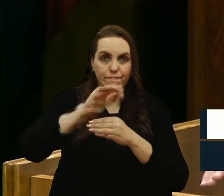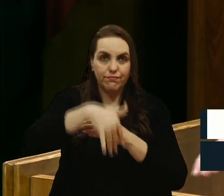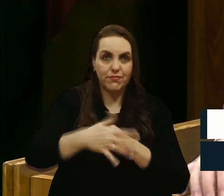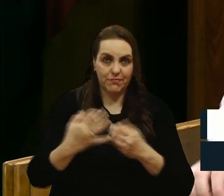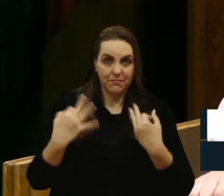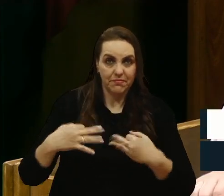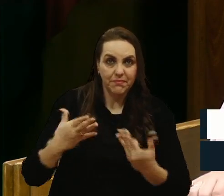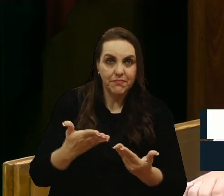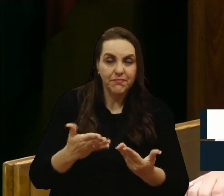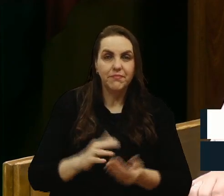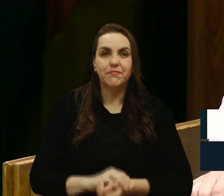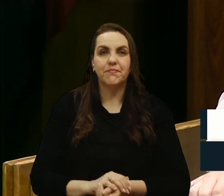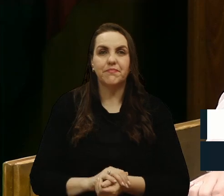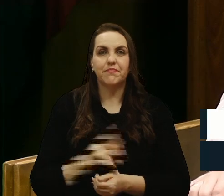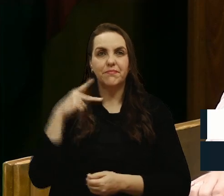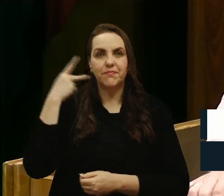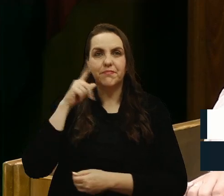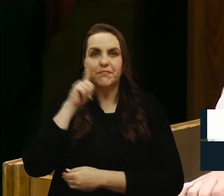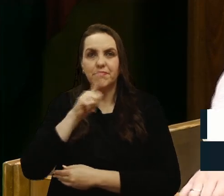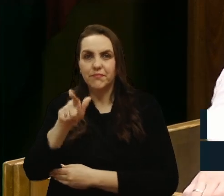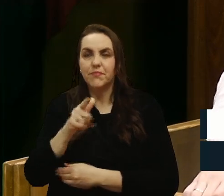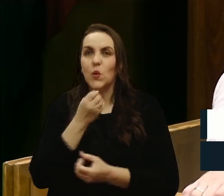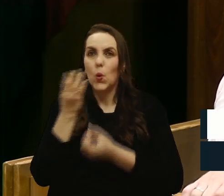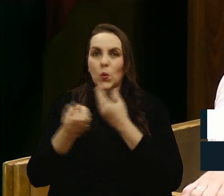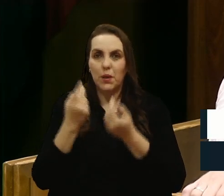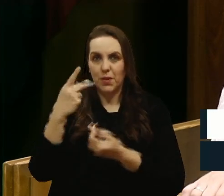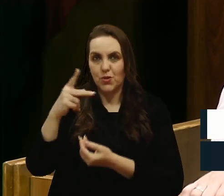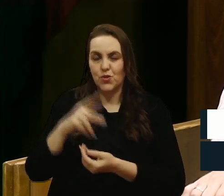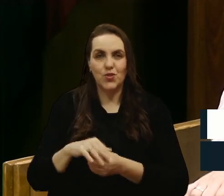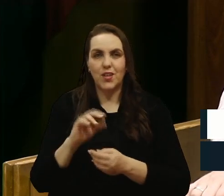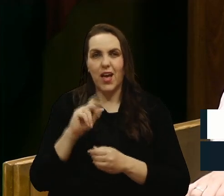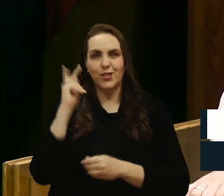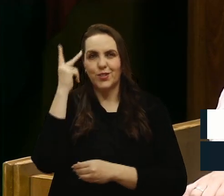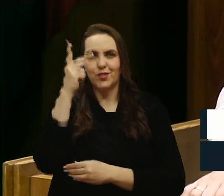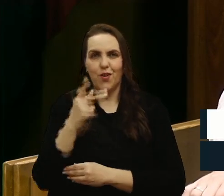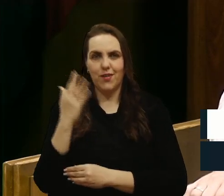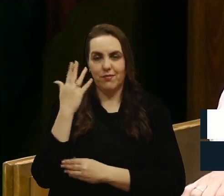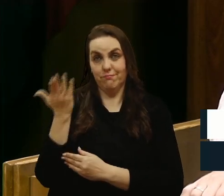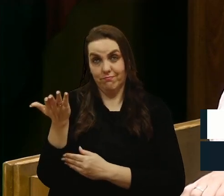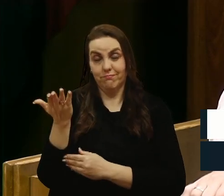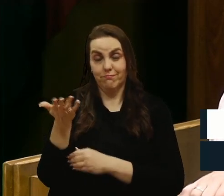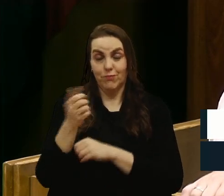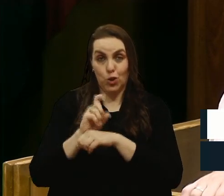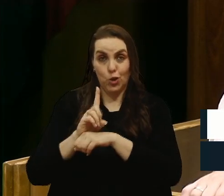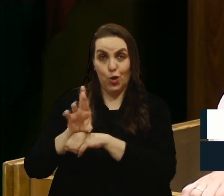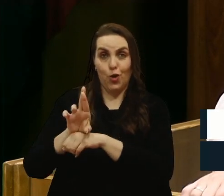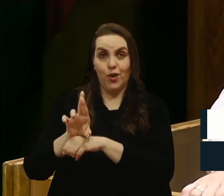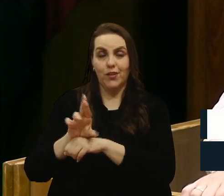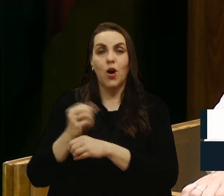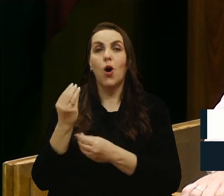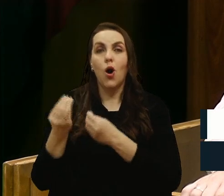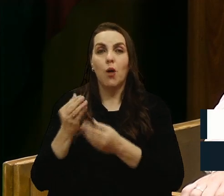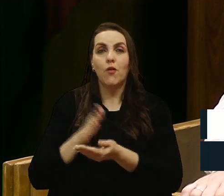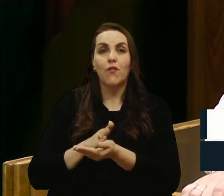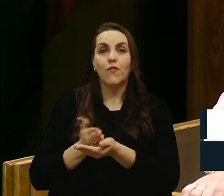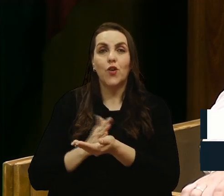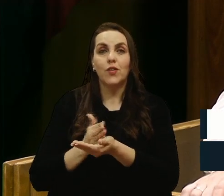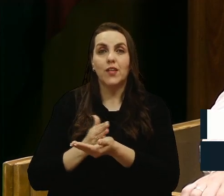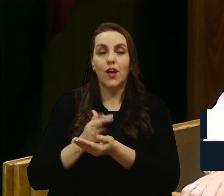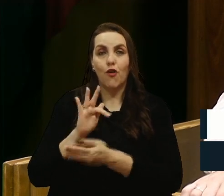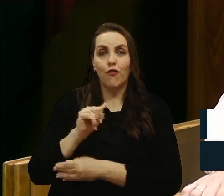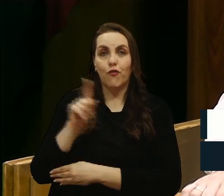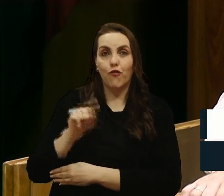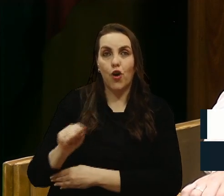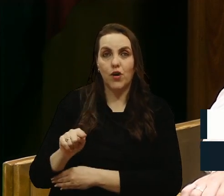Eu não preciso, vereador Lucas, contar para o senhor, que é um grande historiador, doutor, como é que era a fronteira de Foz do Iguaçu antes e